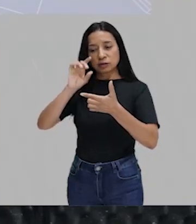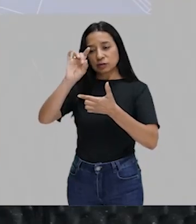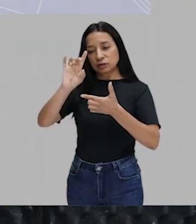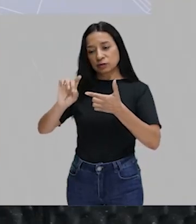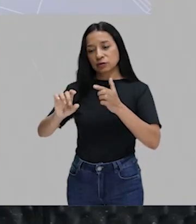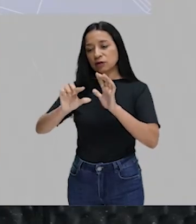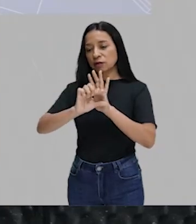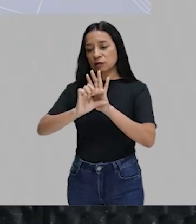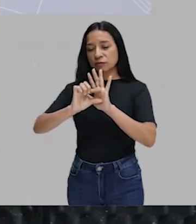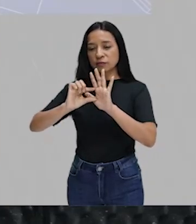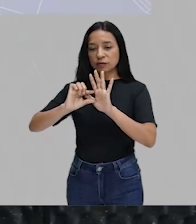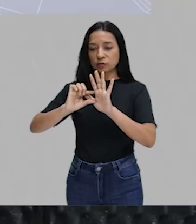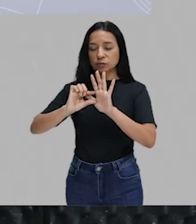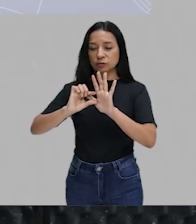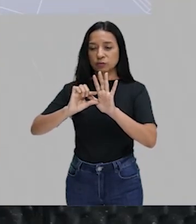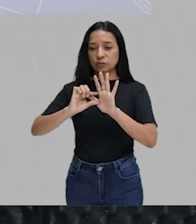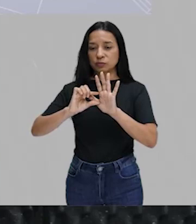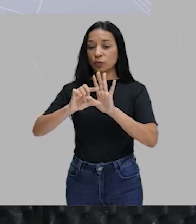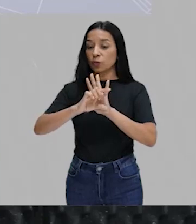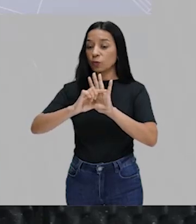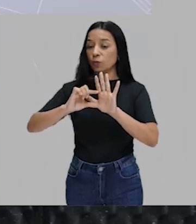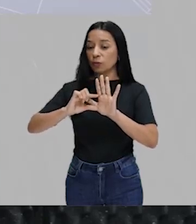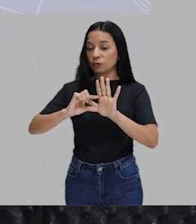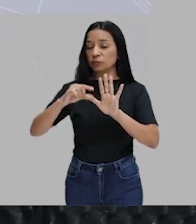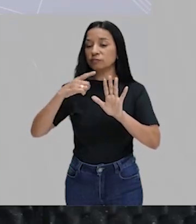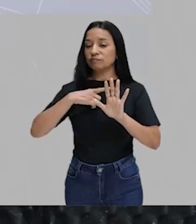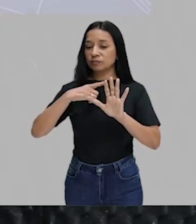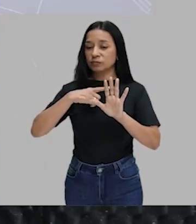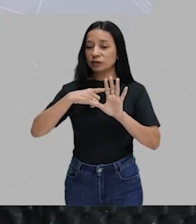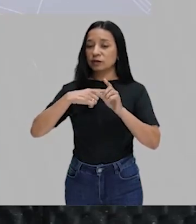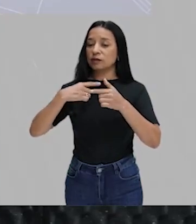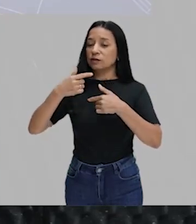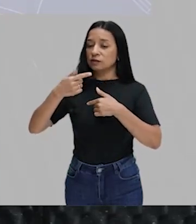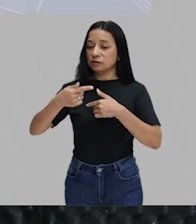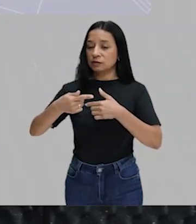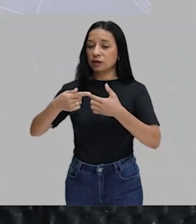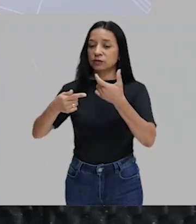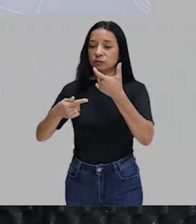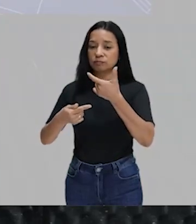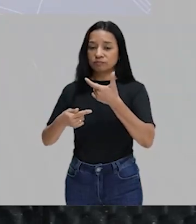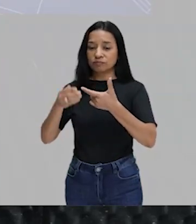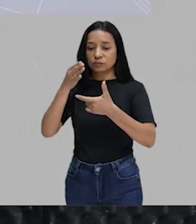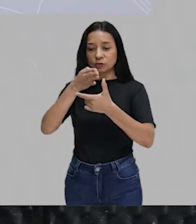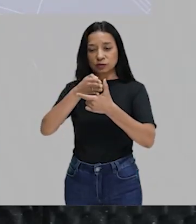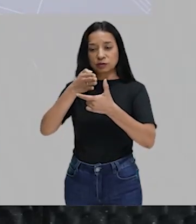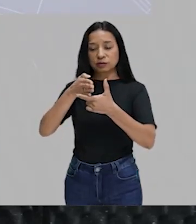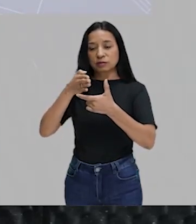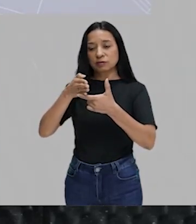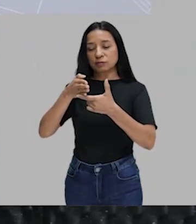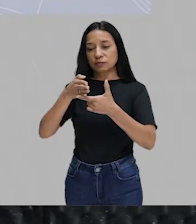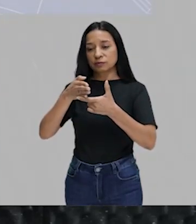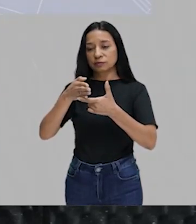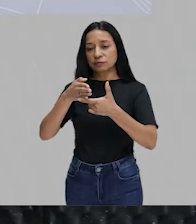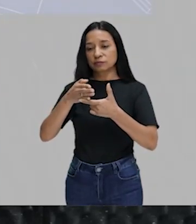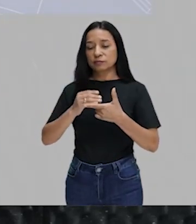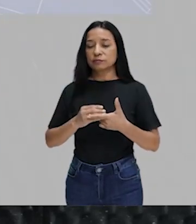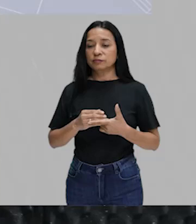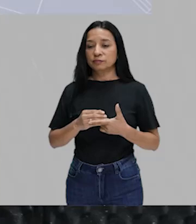Tá? E os 4 versos aqui tem 7 sílabas poéticas, olha. Uma no